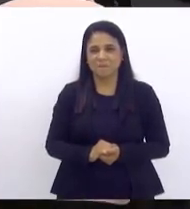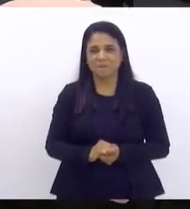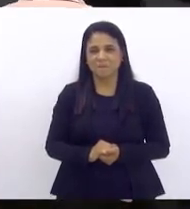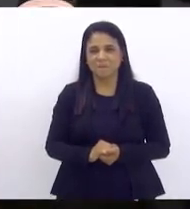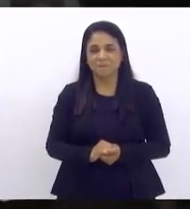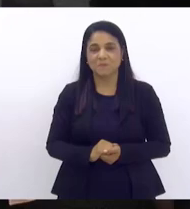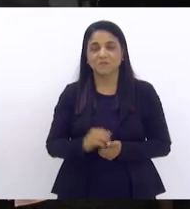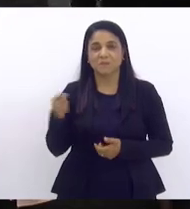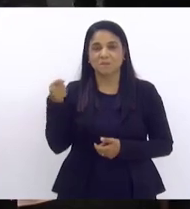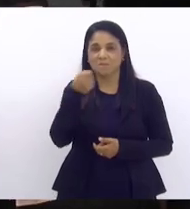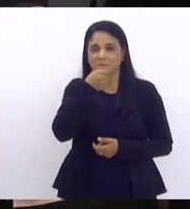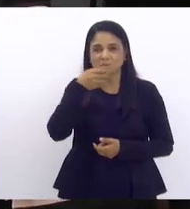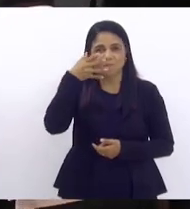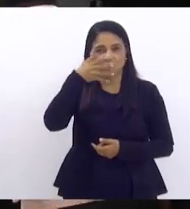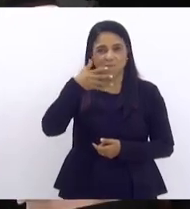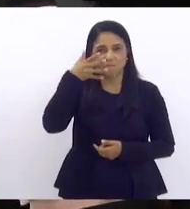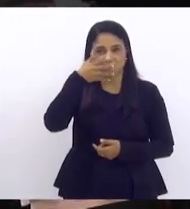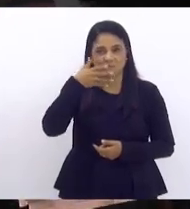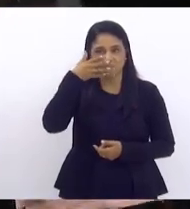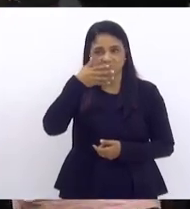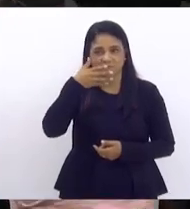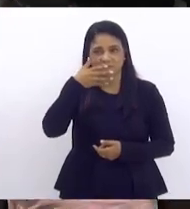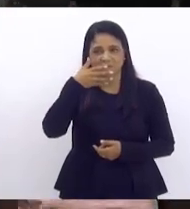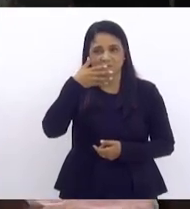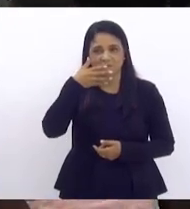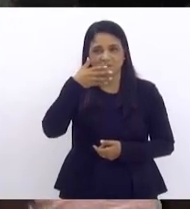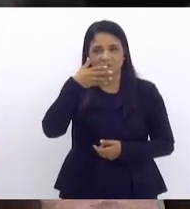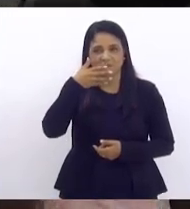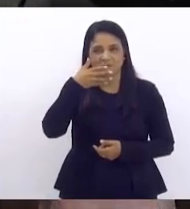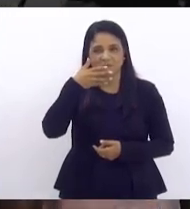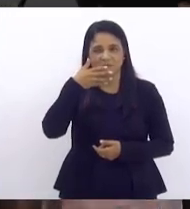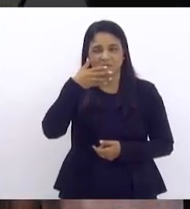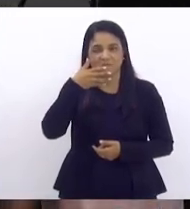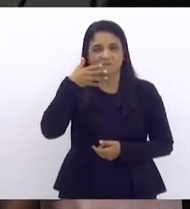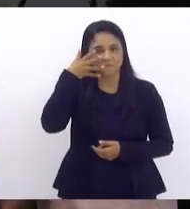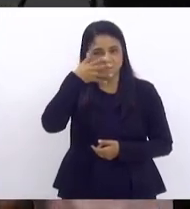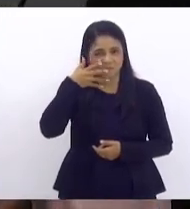Com a palavra agora... É lá, né? Aqui, aqui.